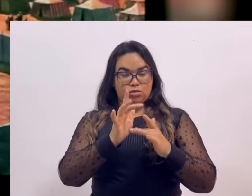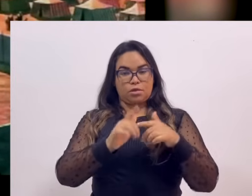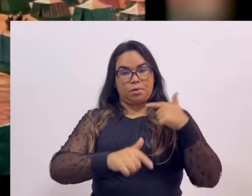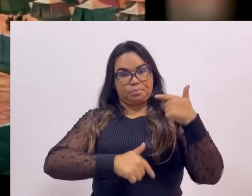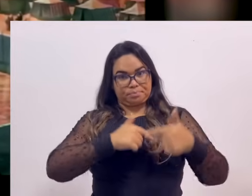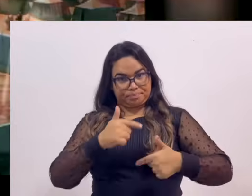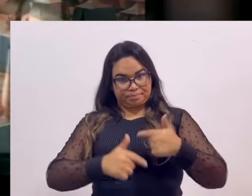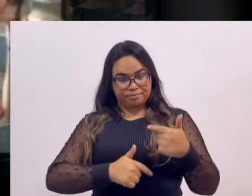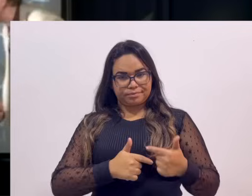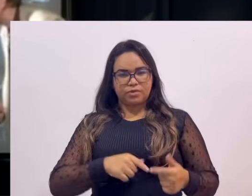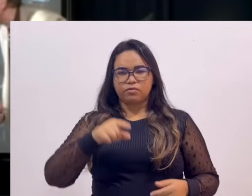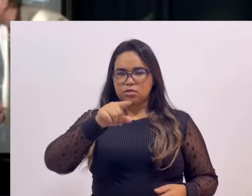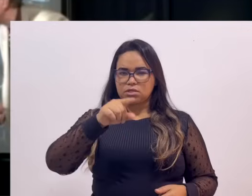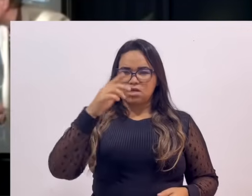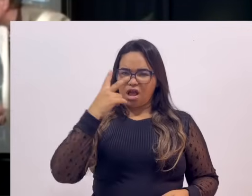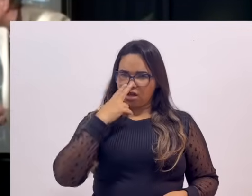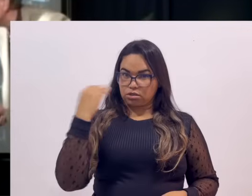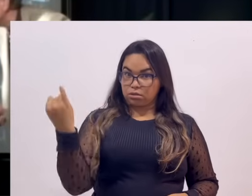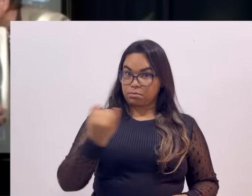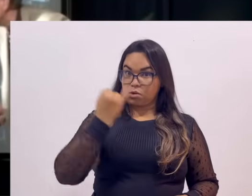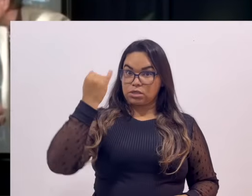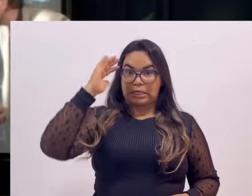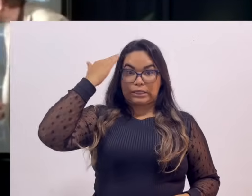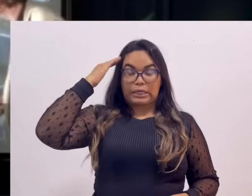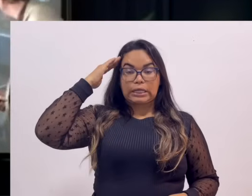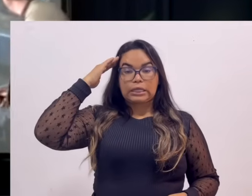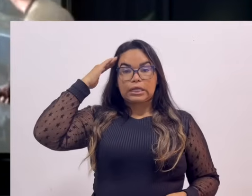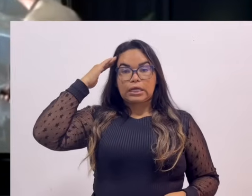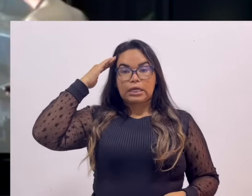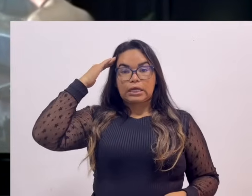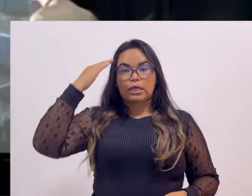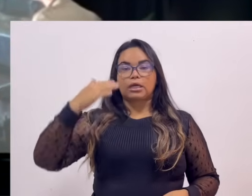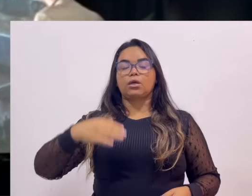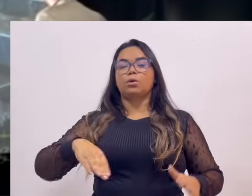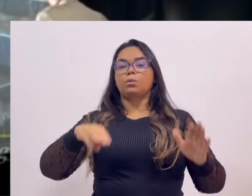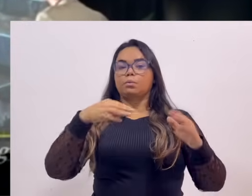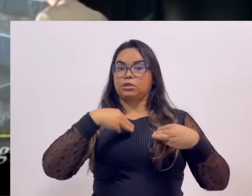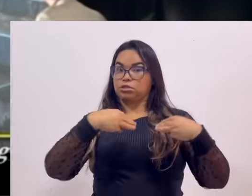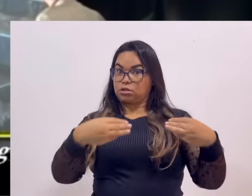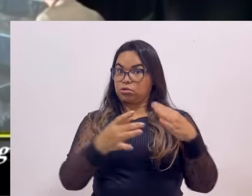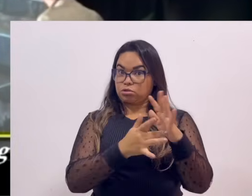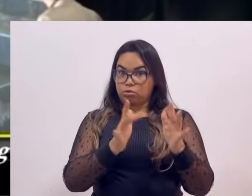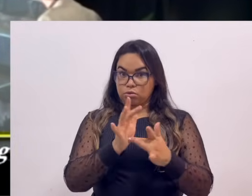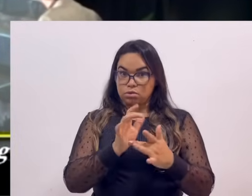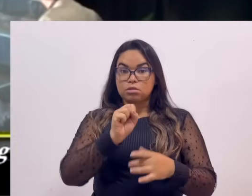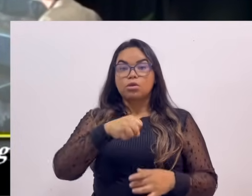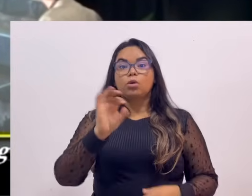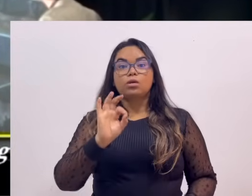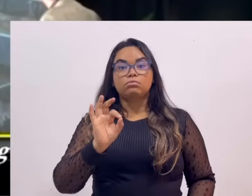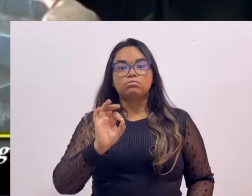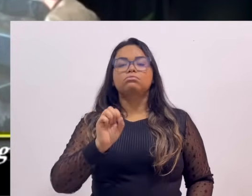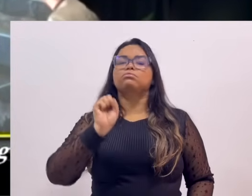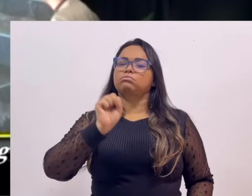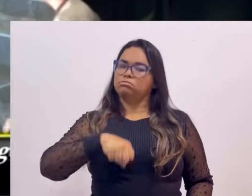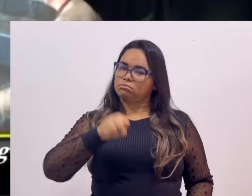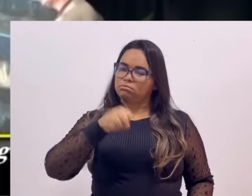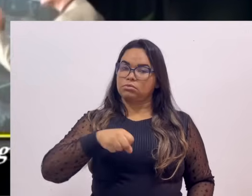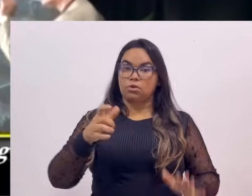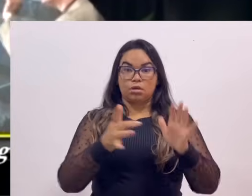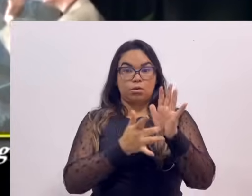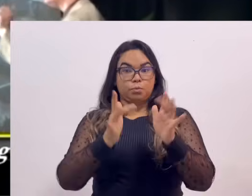você acha que é importante que nós compreendamos o ministério de Cristo? Sim ou não? Eu creio que sim. Jesus